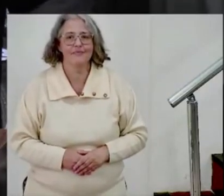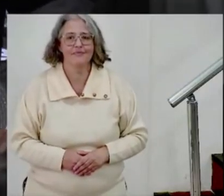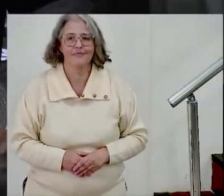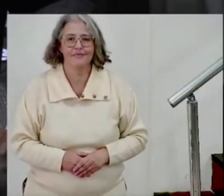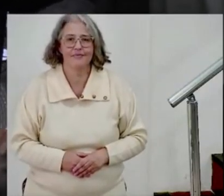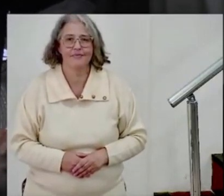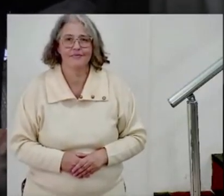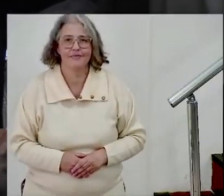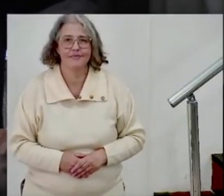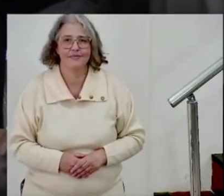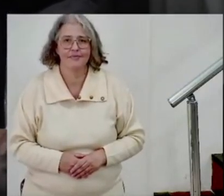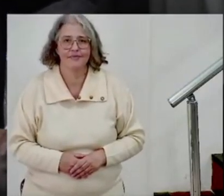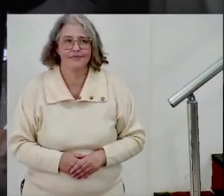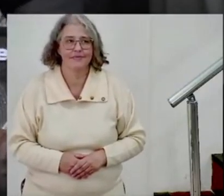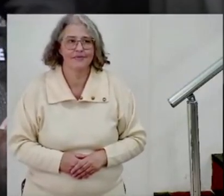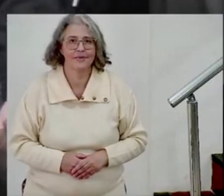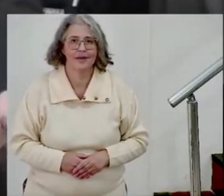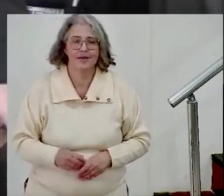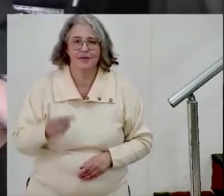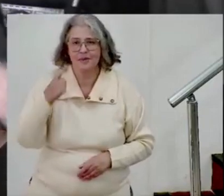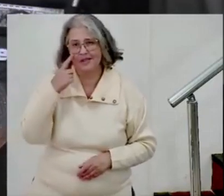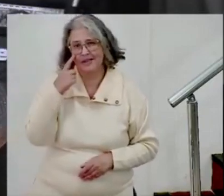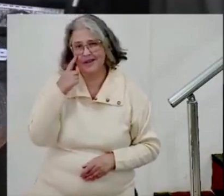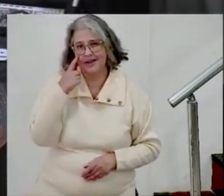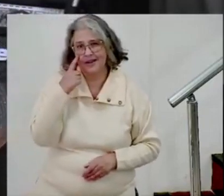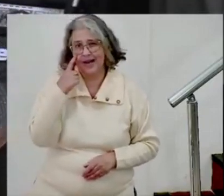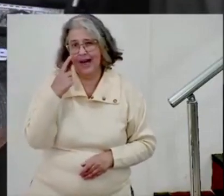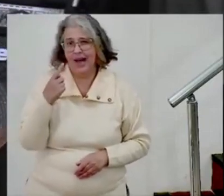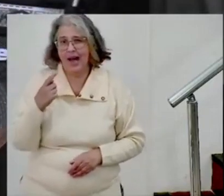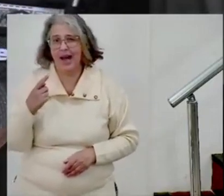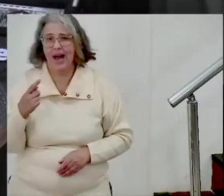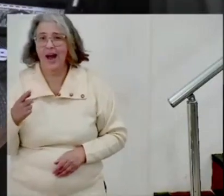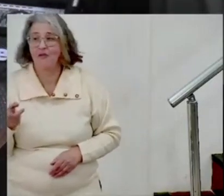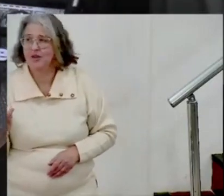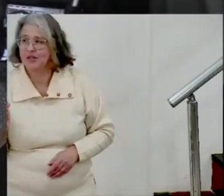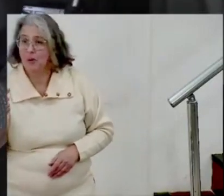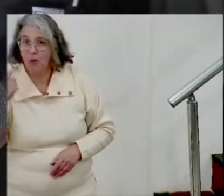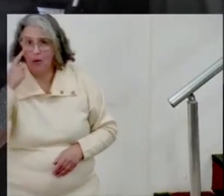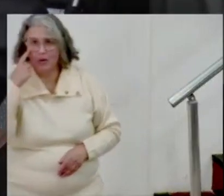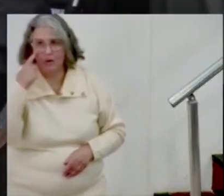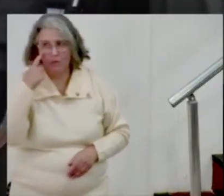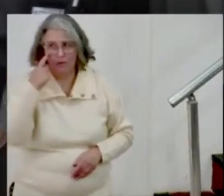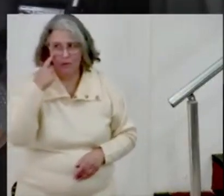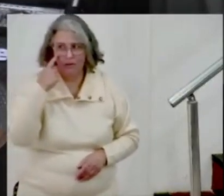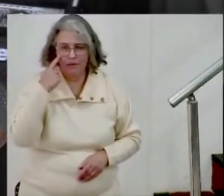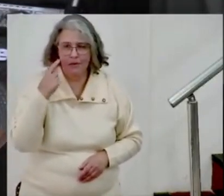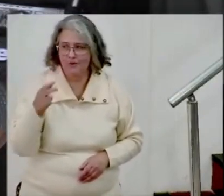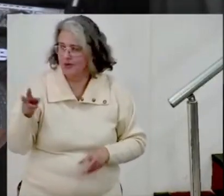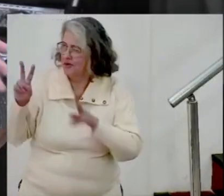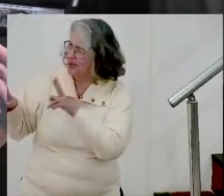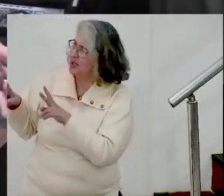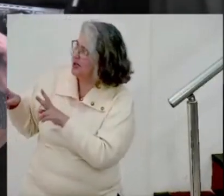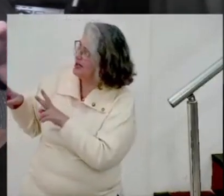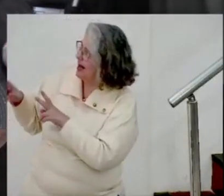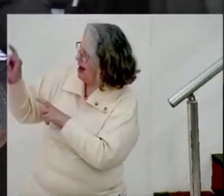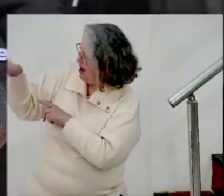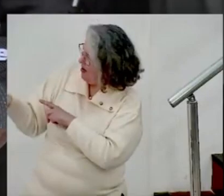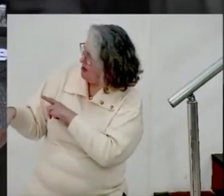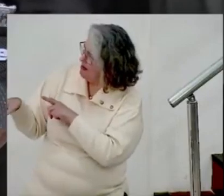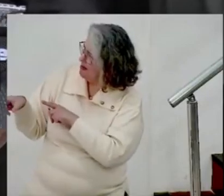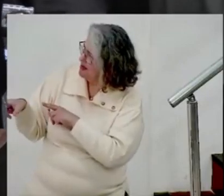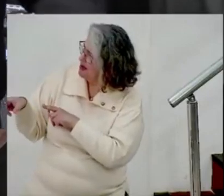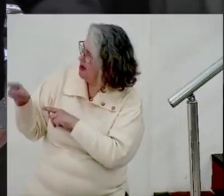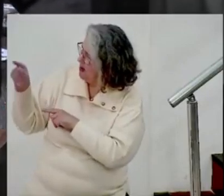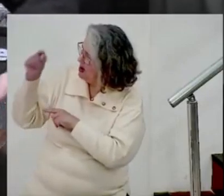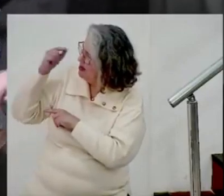nossa, que olho roxo feio. E ele diz assim, você não viu a mão do outro cara, como é que ficou? É mais ou menos assim que ele conta a